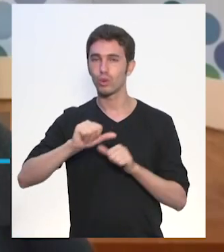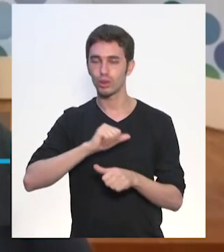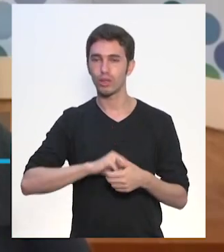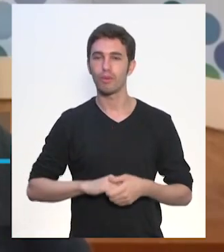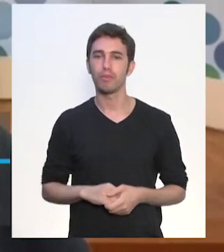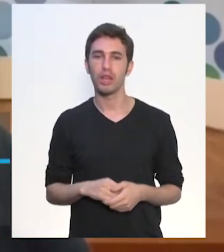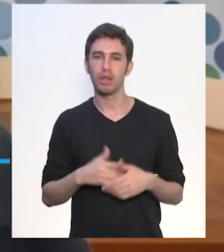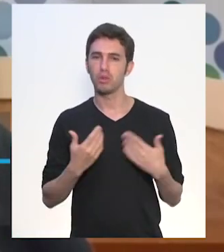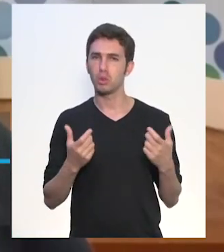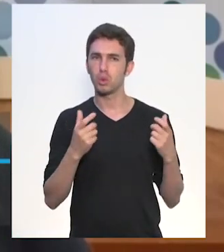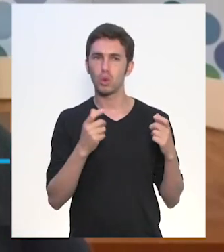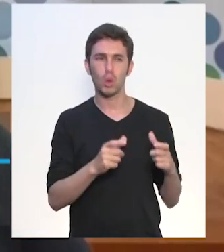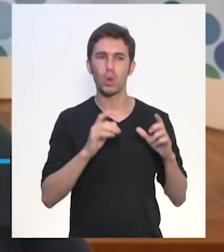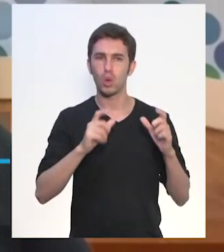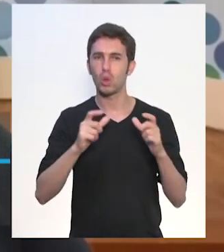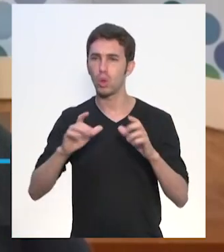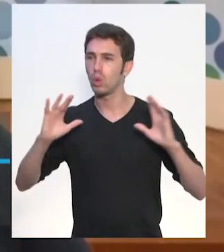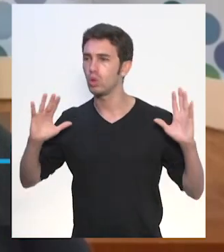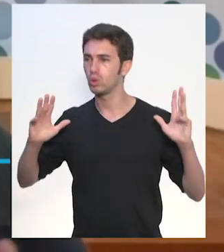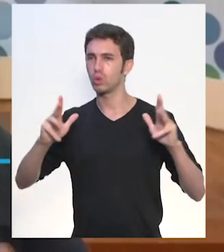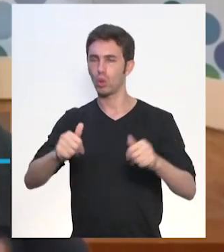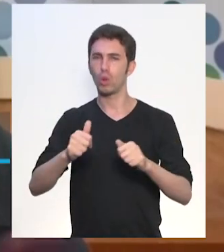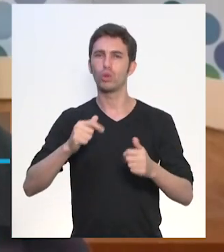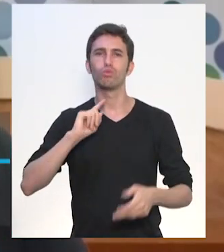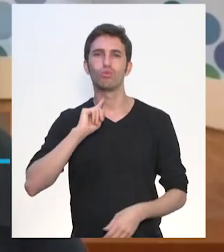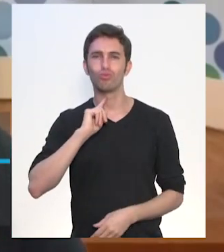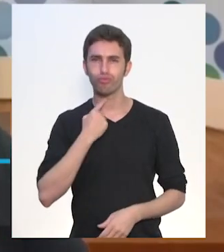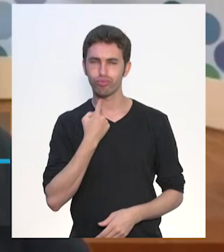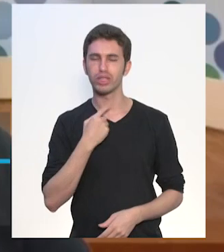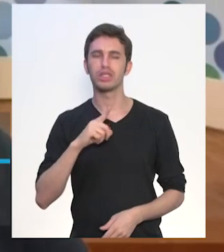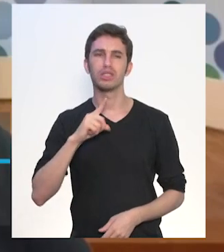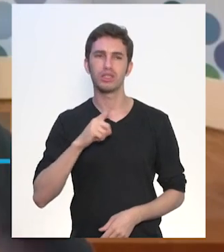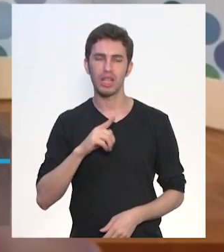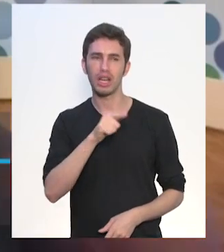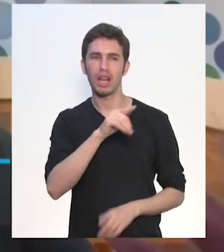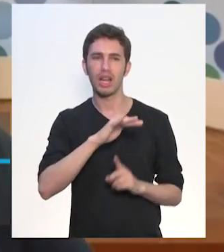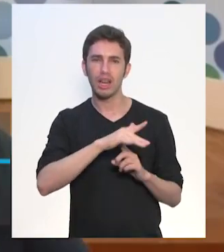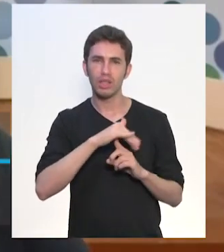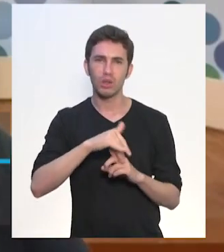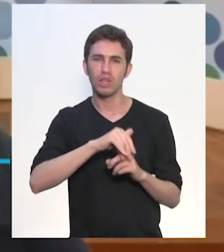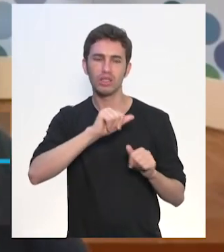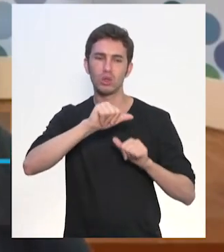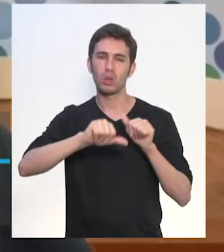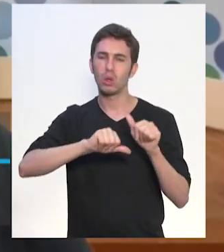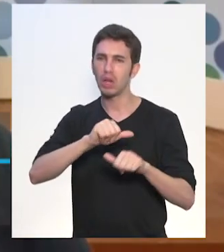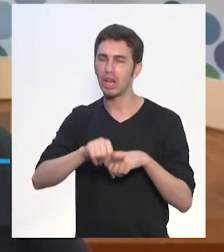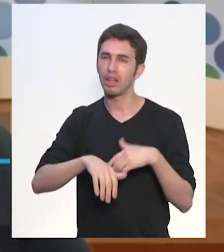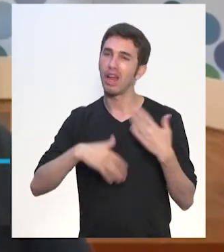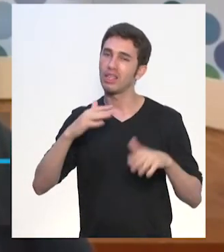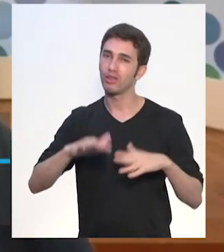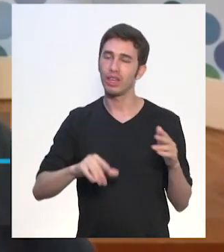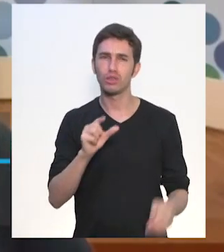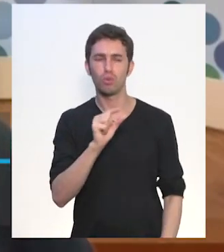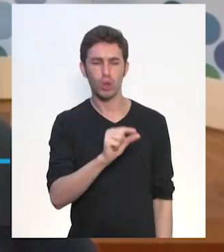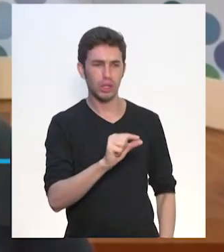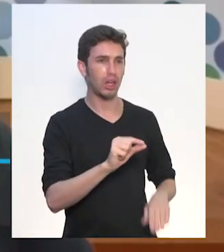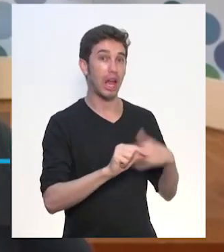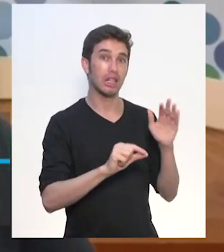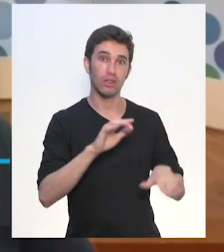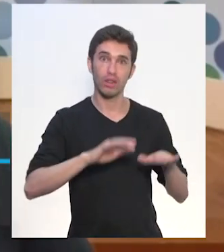tem poluição, não tem um local que a natureza não foi alterada, ou minimamente, ou no seu